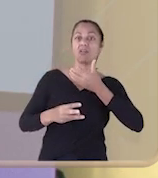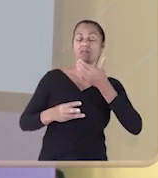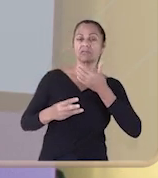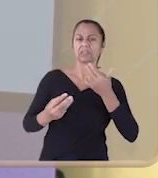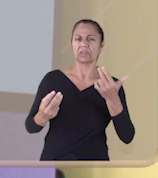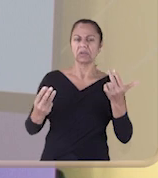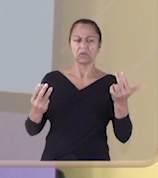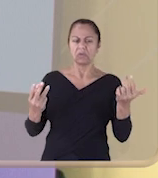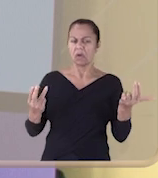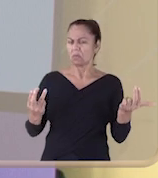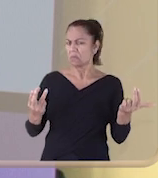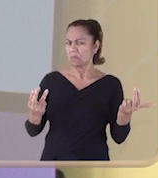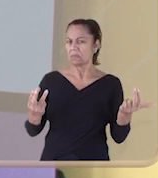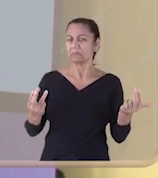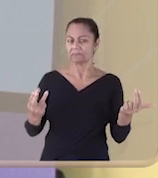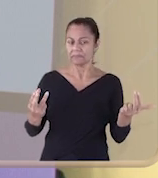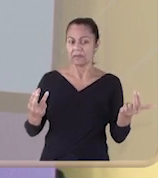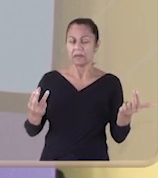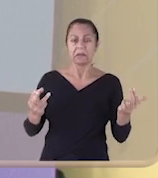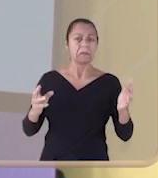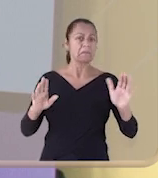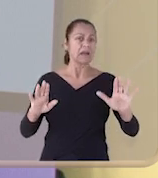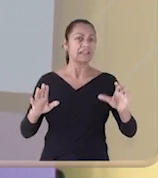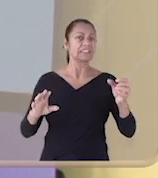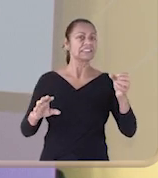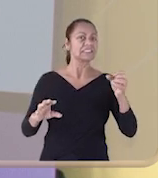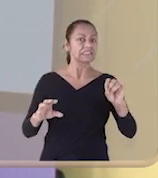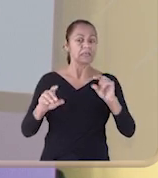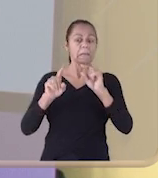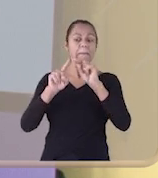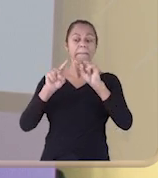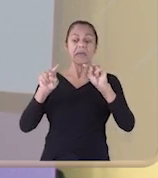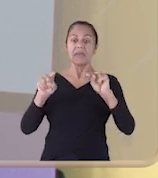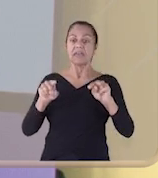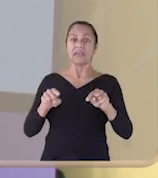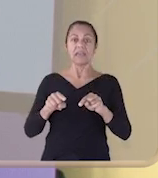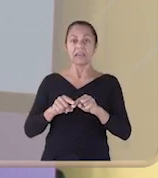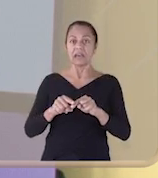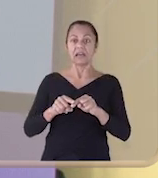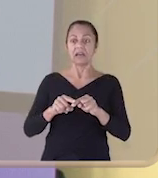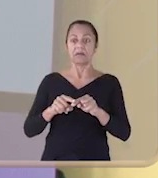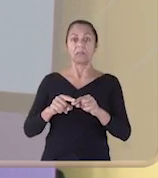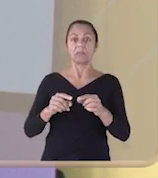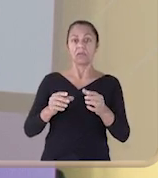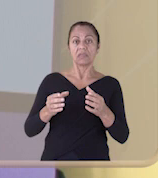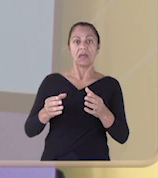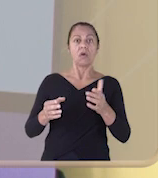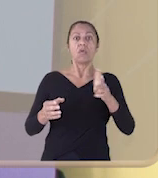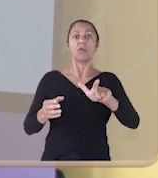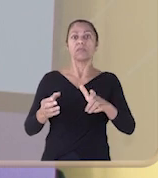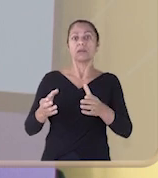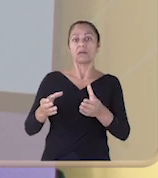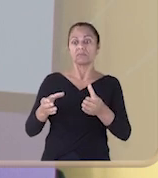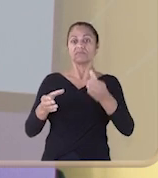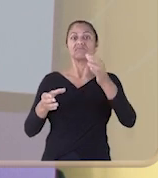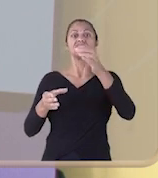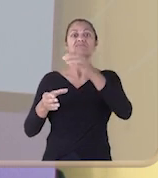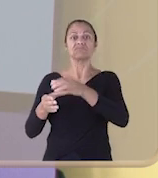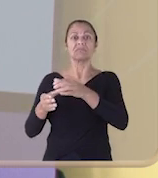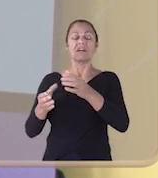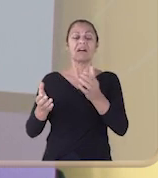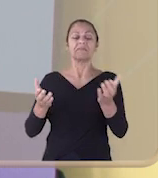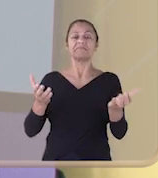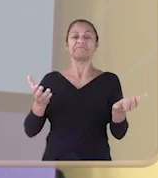certo? O que vai acontecer caso eu queira colocar mais uma pera? A